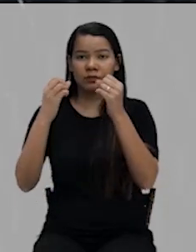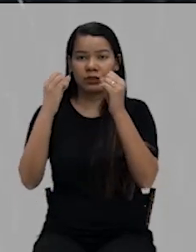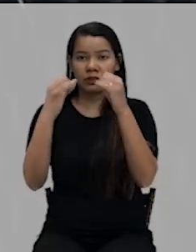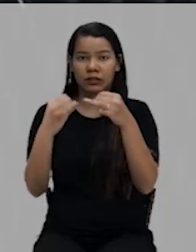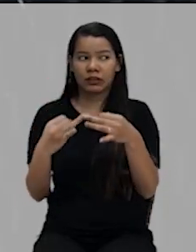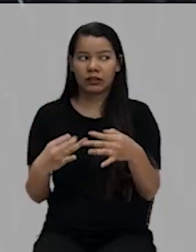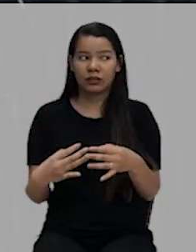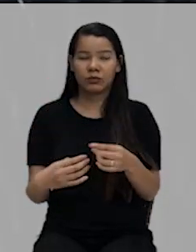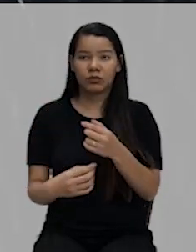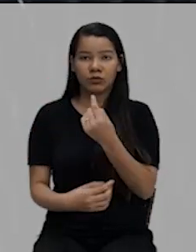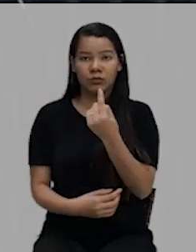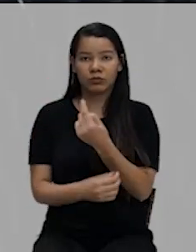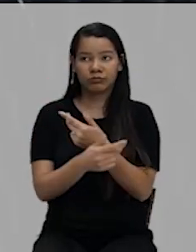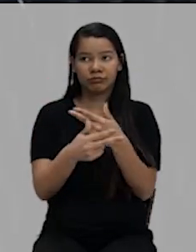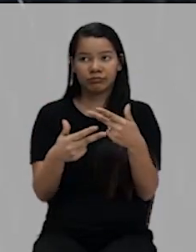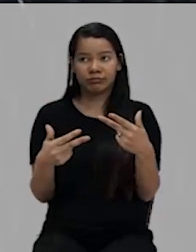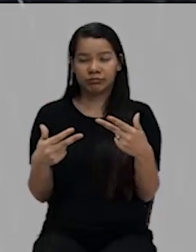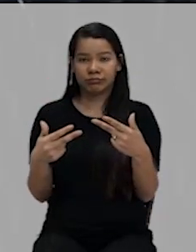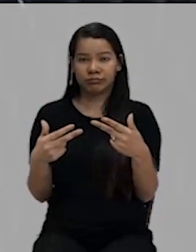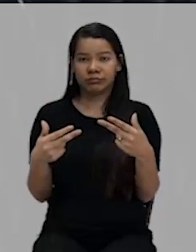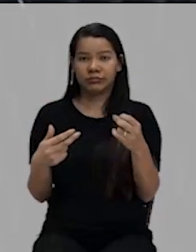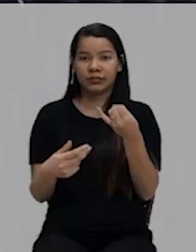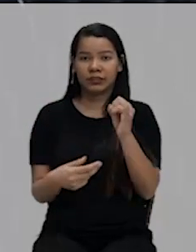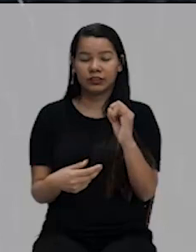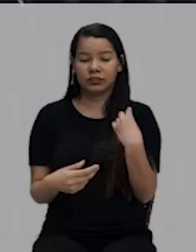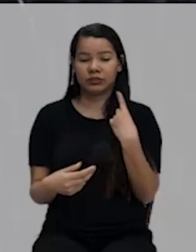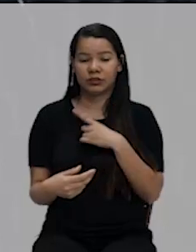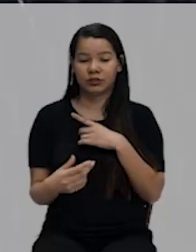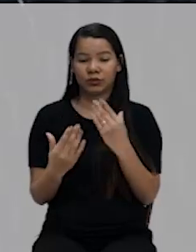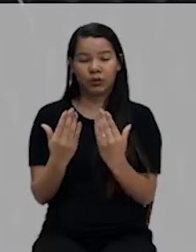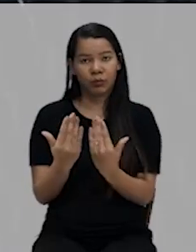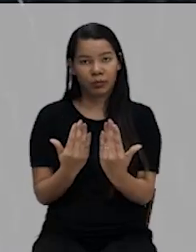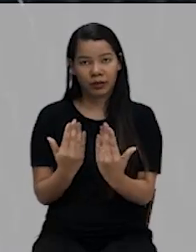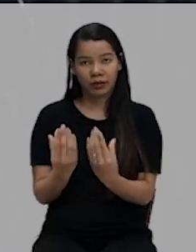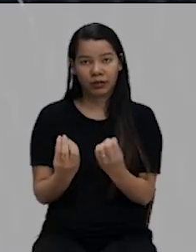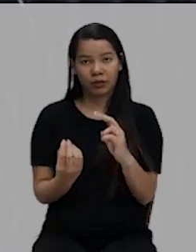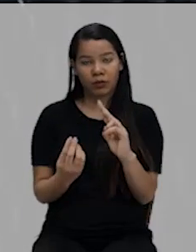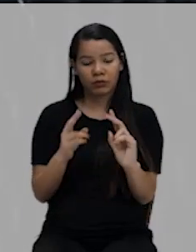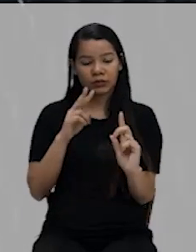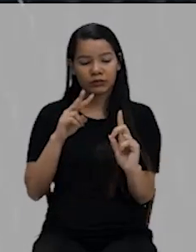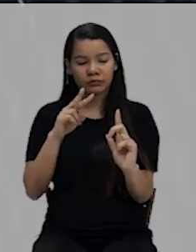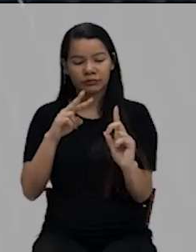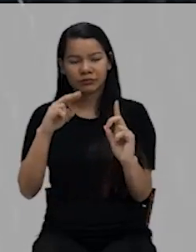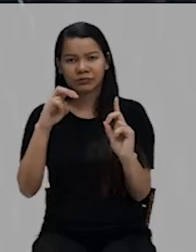transformação. Se a gente comparar, se a gente observar o que está acontecendo na região